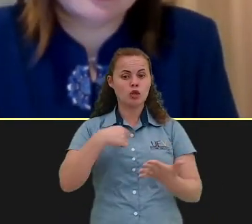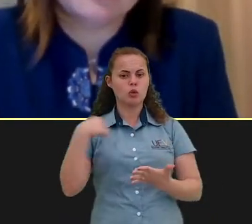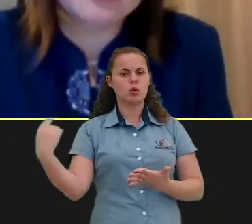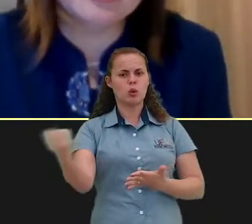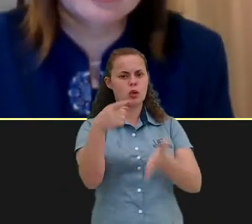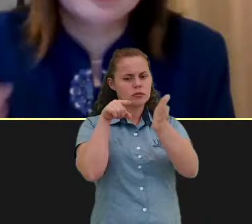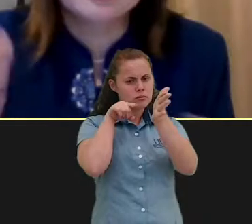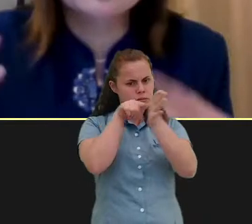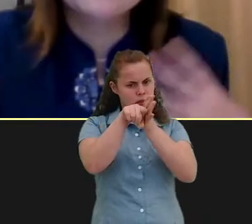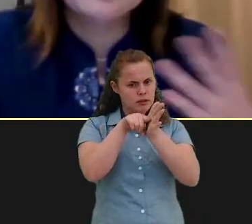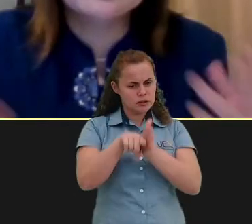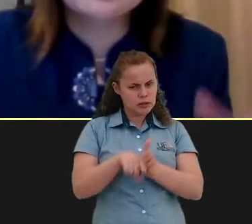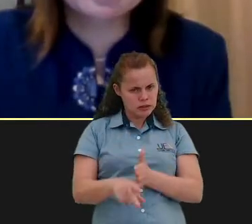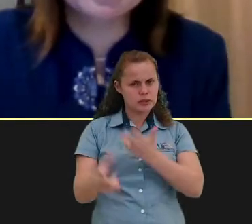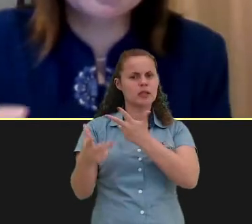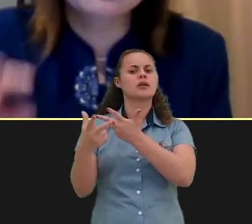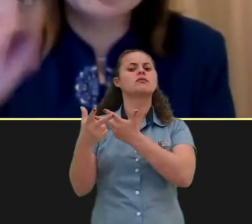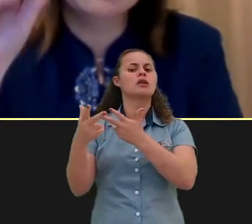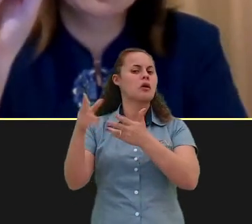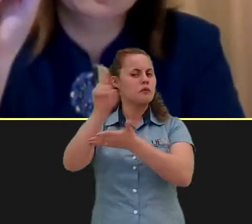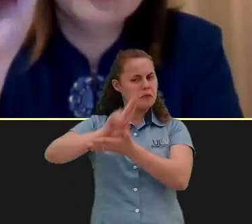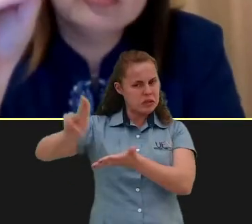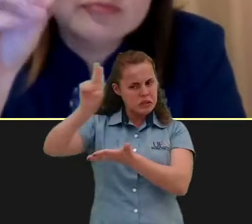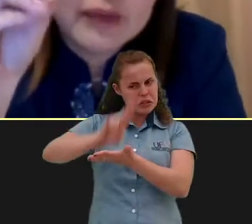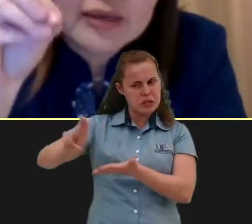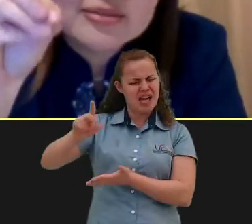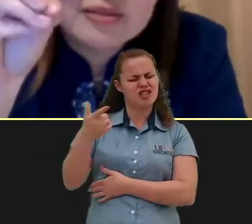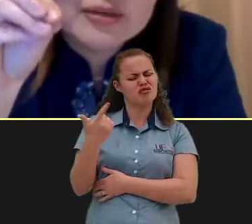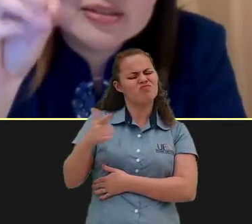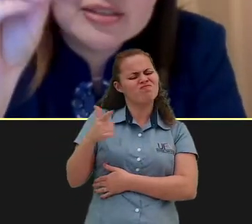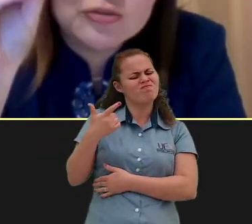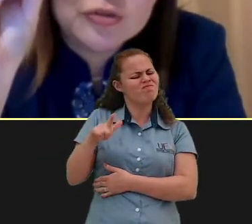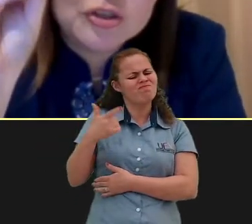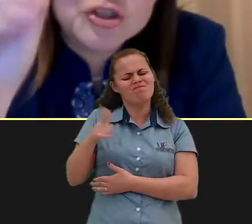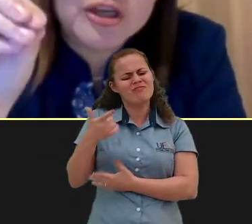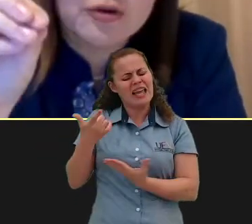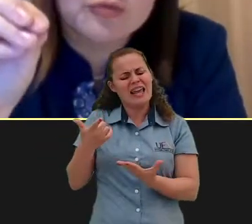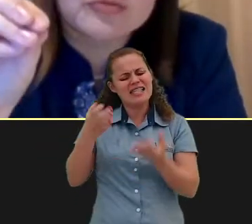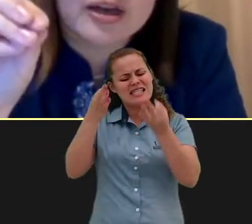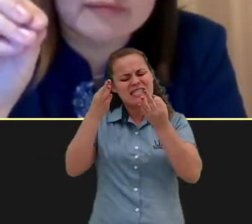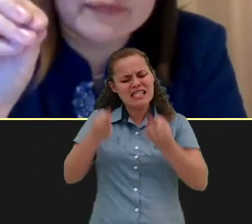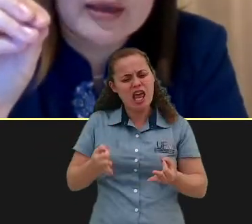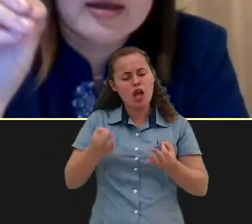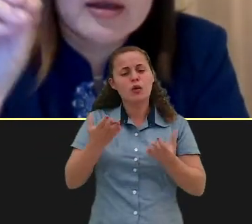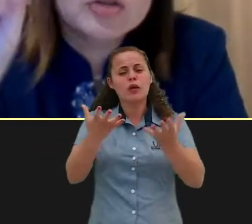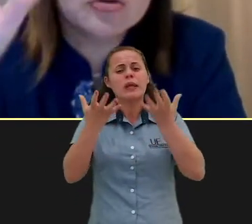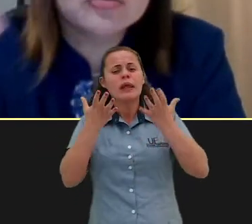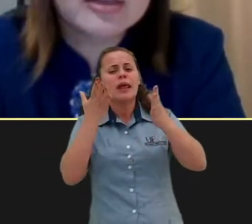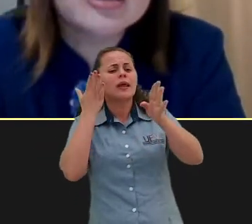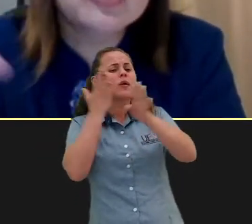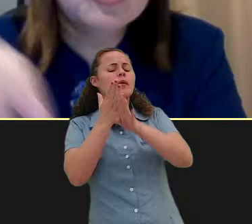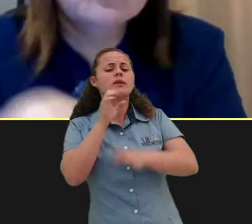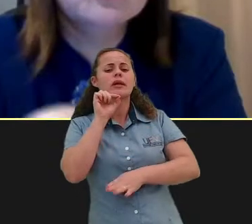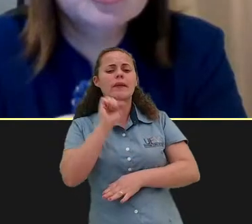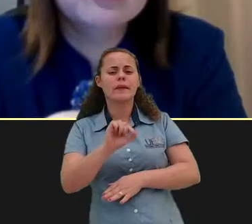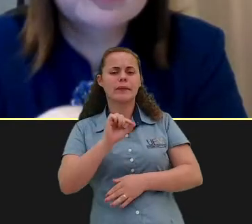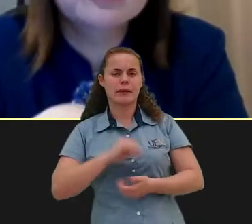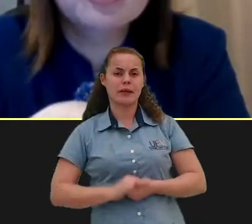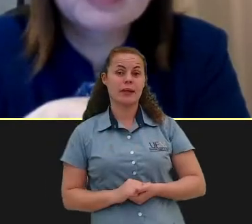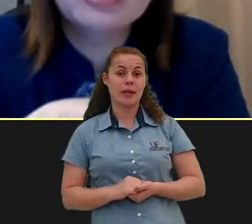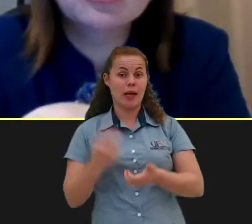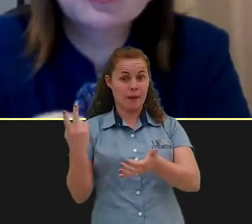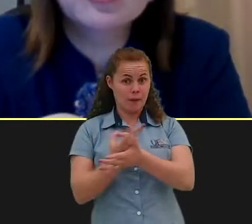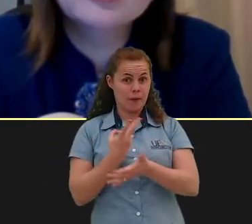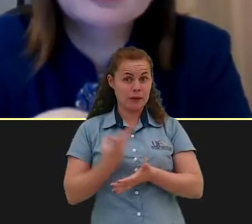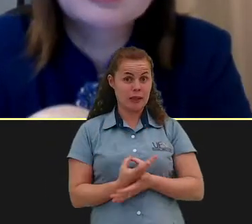está na academia, às vezes a gente não tem muito bem estabelecido o que a gente quer encontrar. Isso acontece muito quando a gente está falando